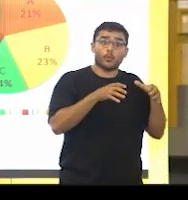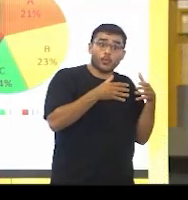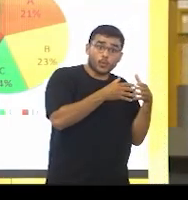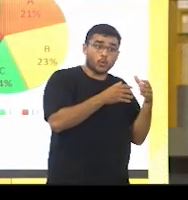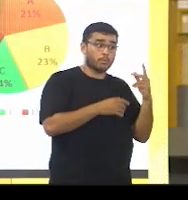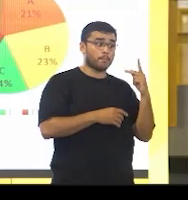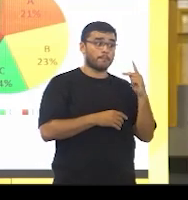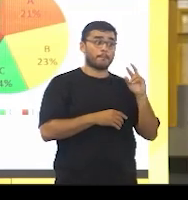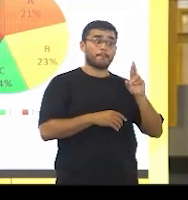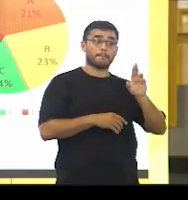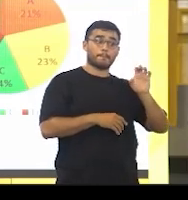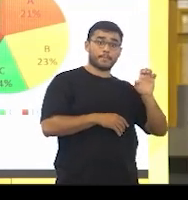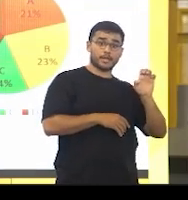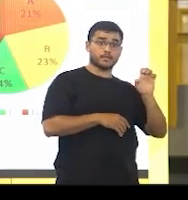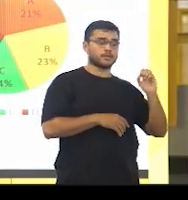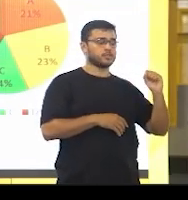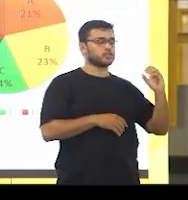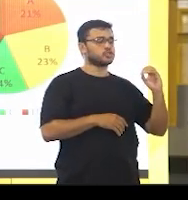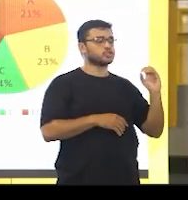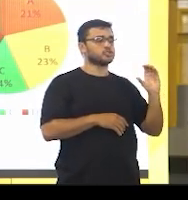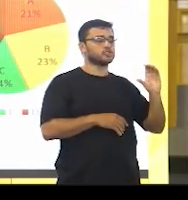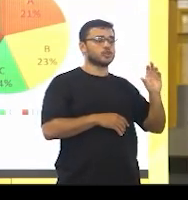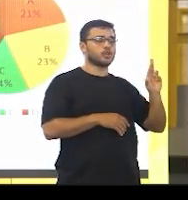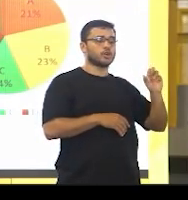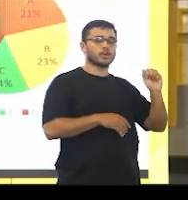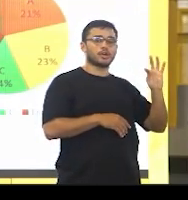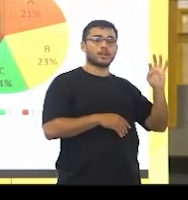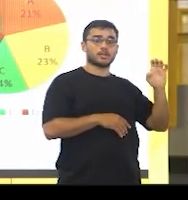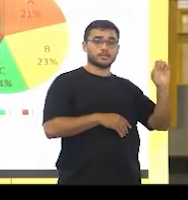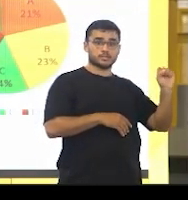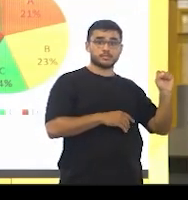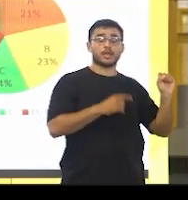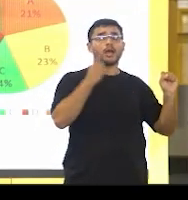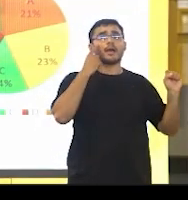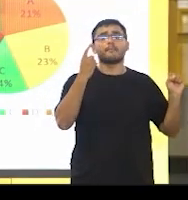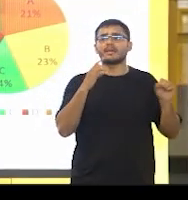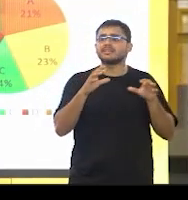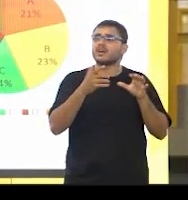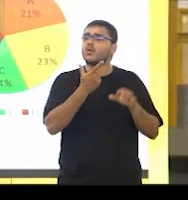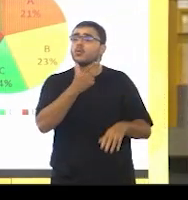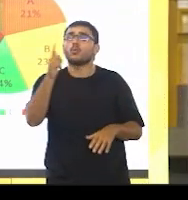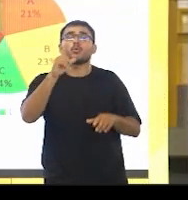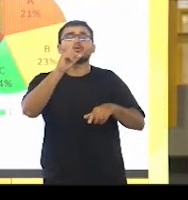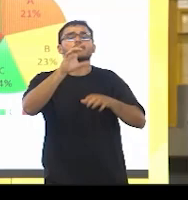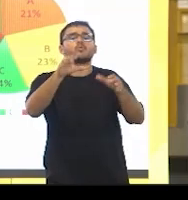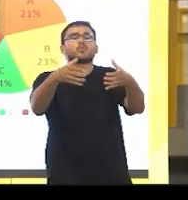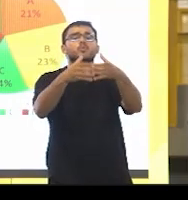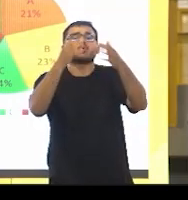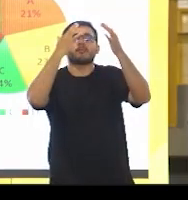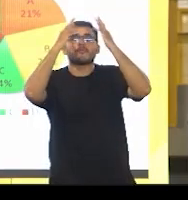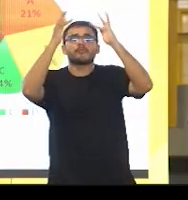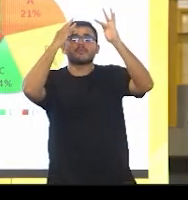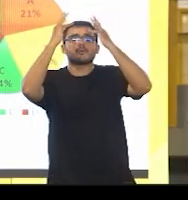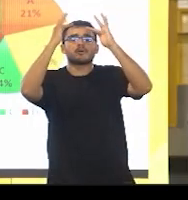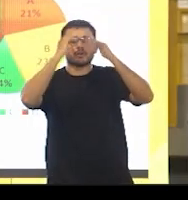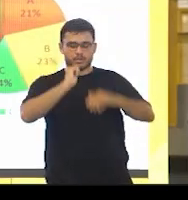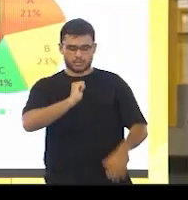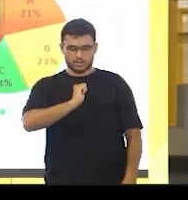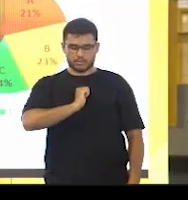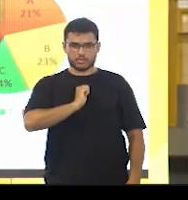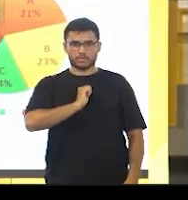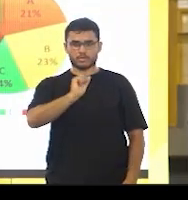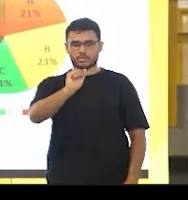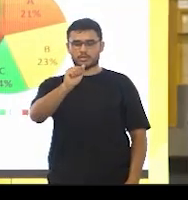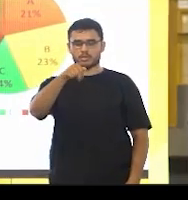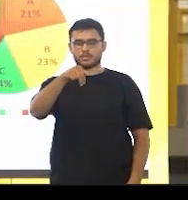nós vamos ter o que nós chamamos de inversão antropológica. Marden, o que é inversão